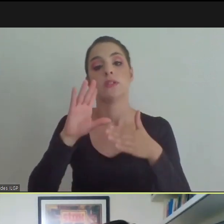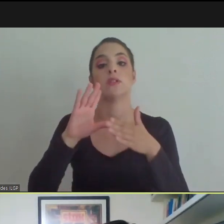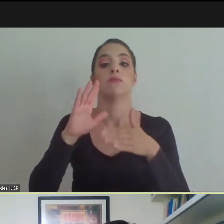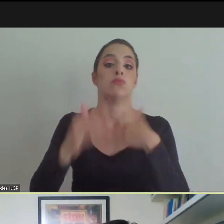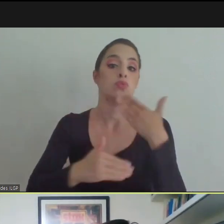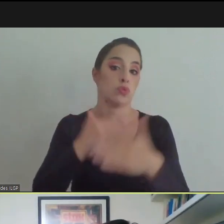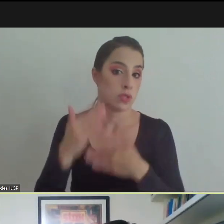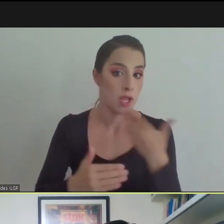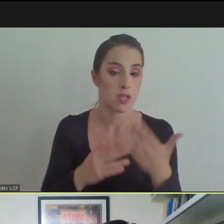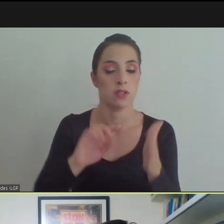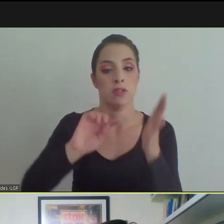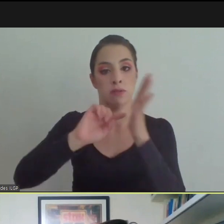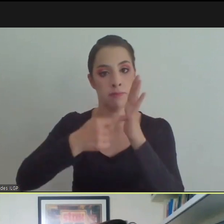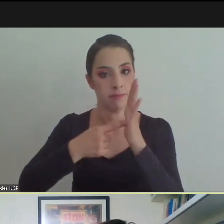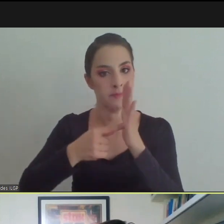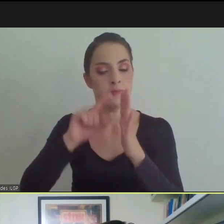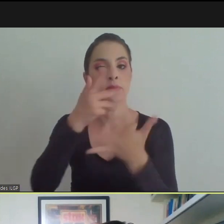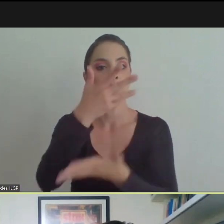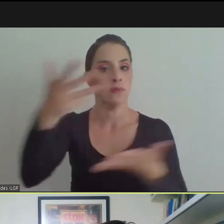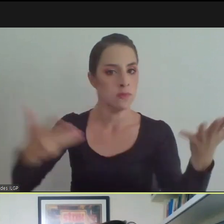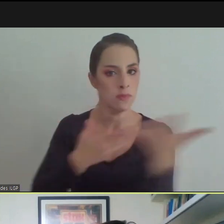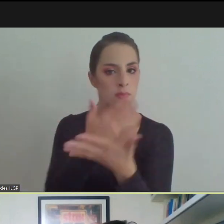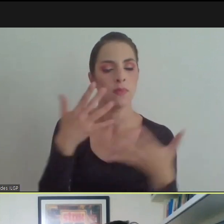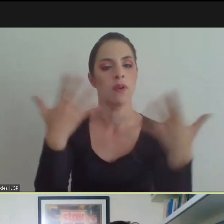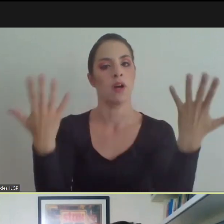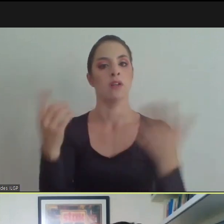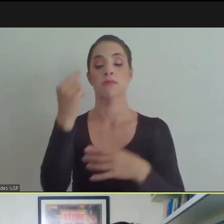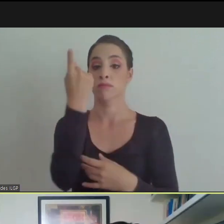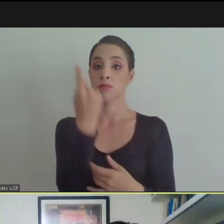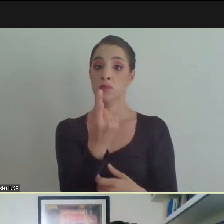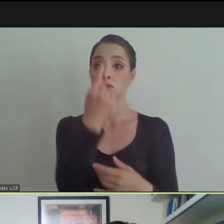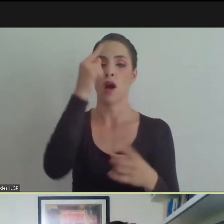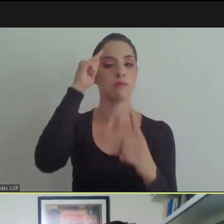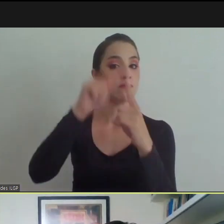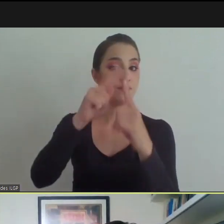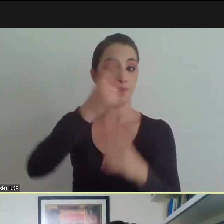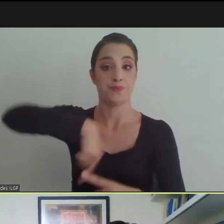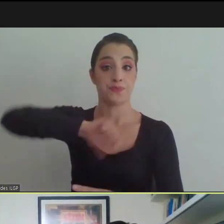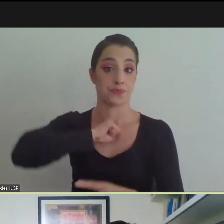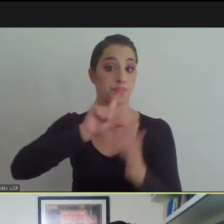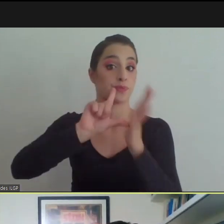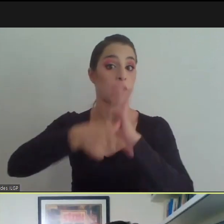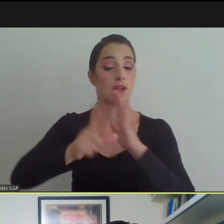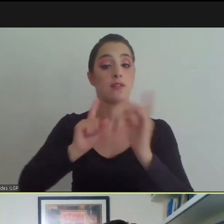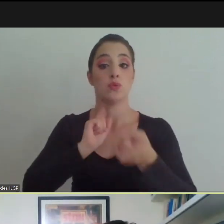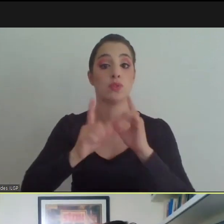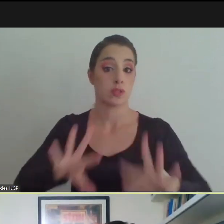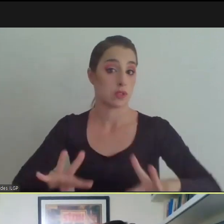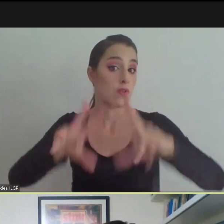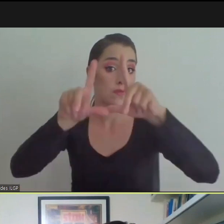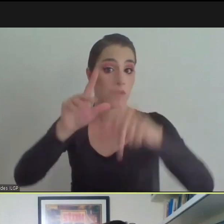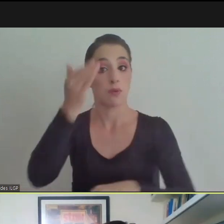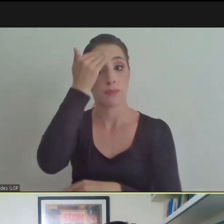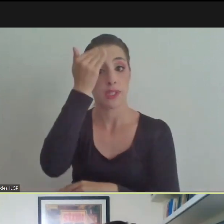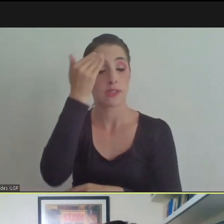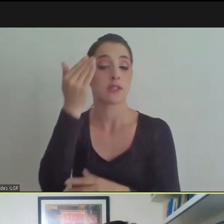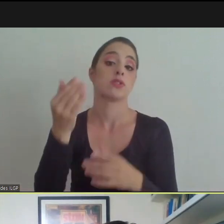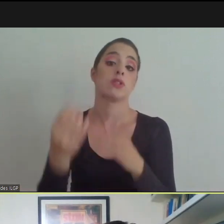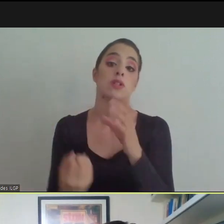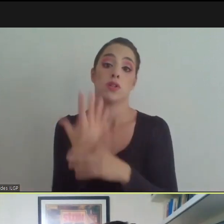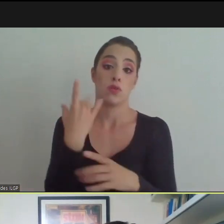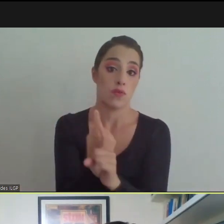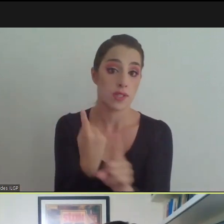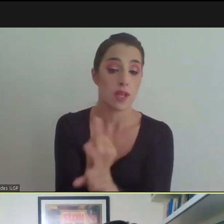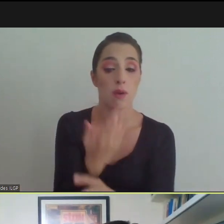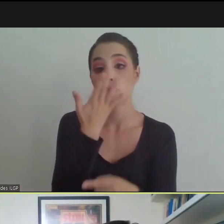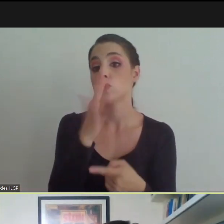prototipagem, teste e iteração. Então, um dos nossos objetivos também nesses projetos é desenvolver competências de inovação, como, por exemplo,